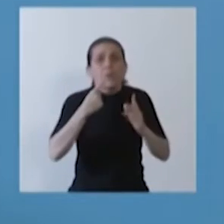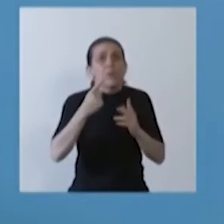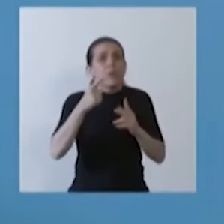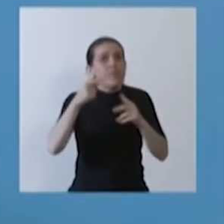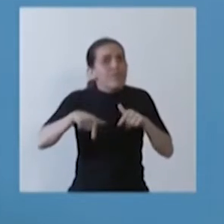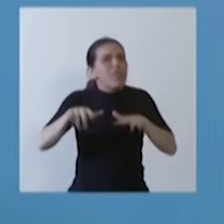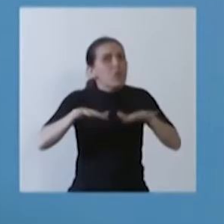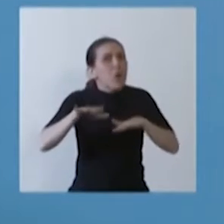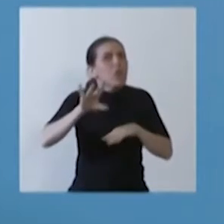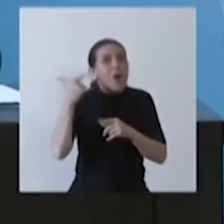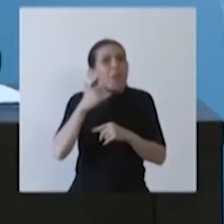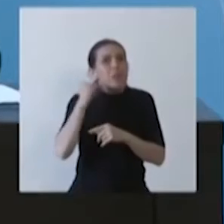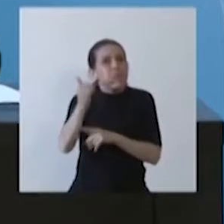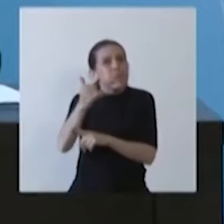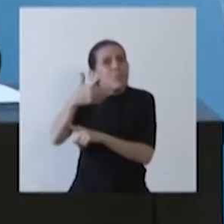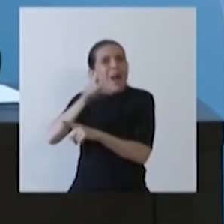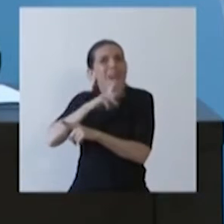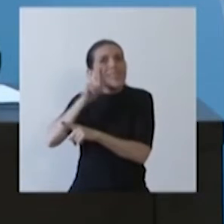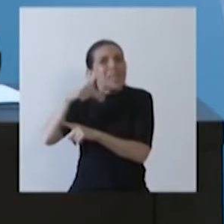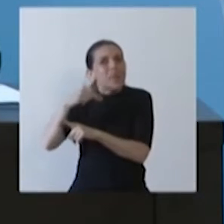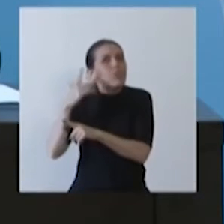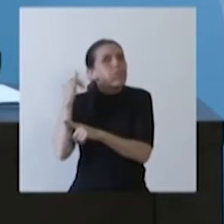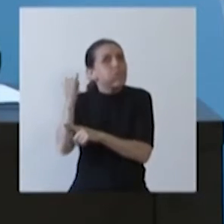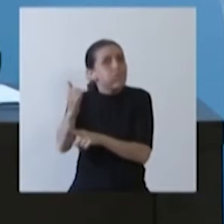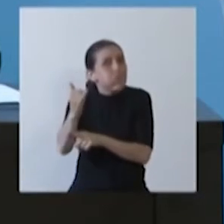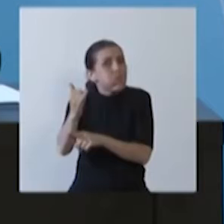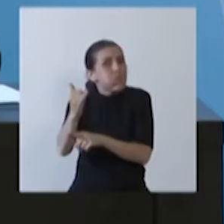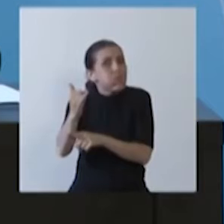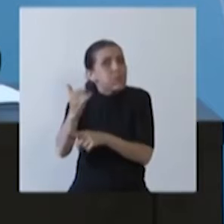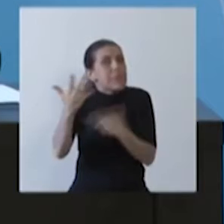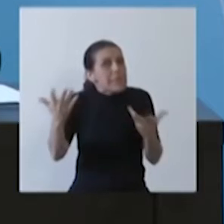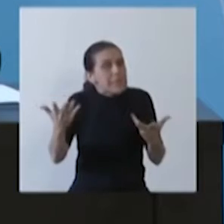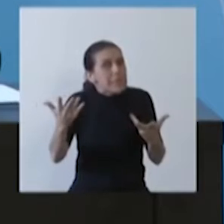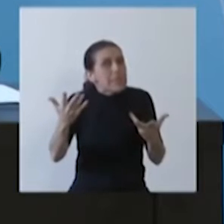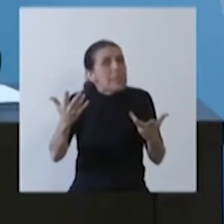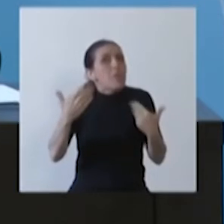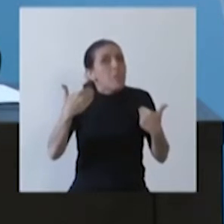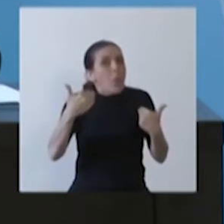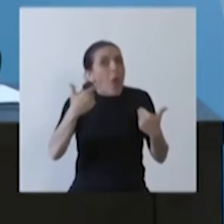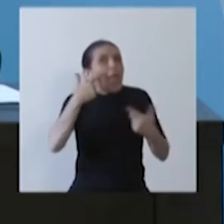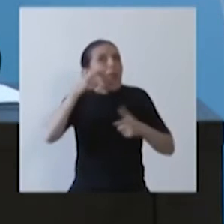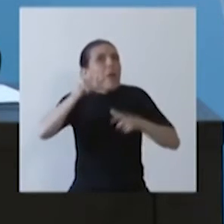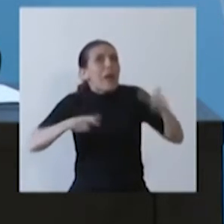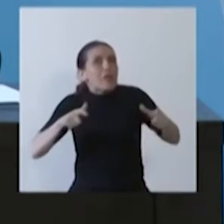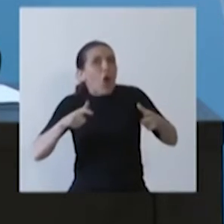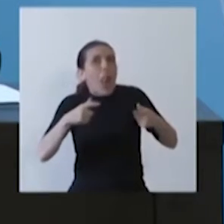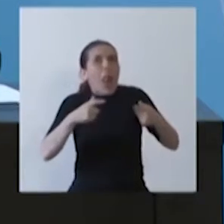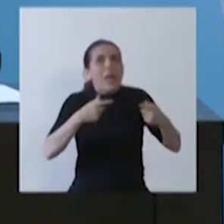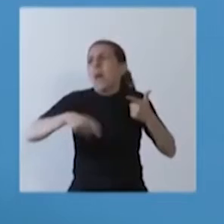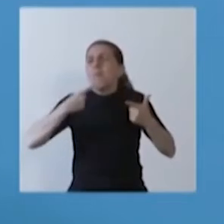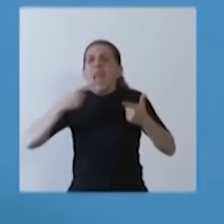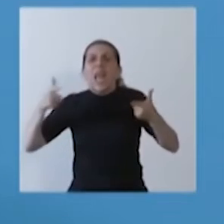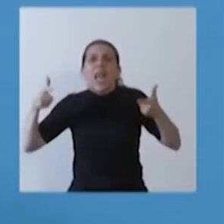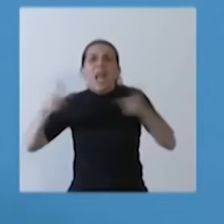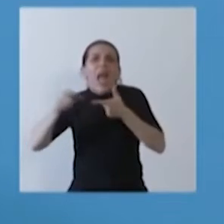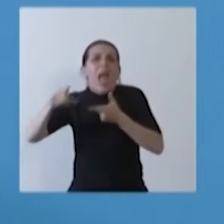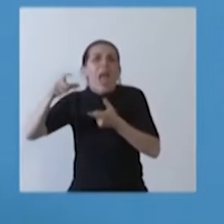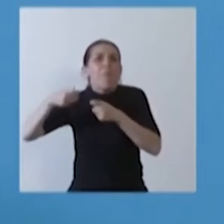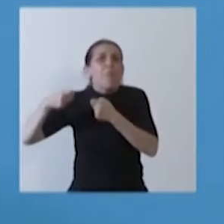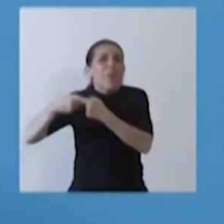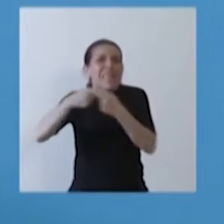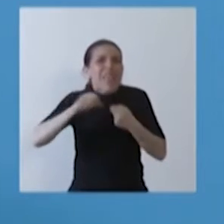acumula quase 80 casos de infecção porque o vídeo 19 dois deles fatais da mesma